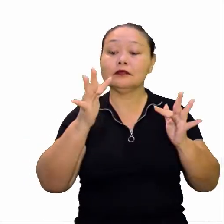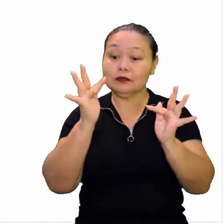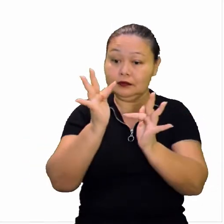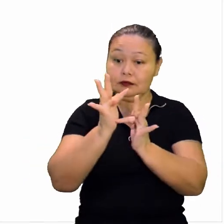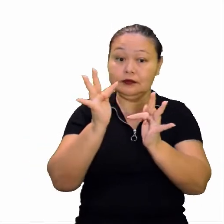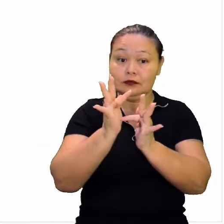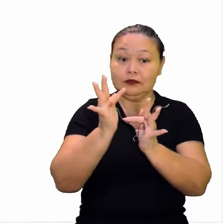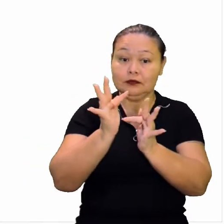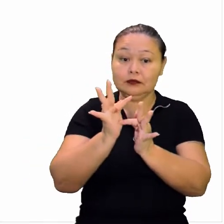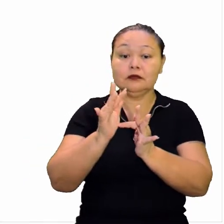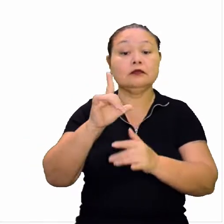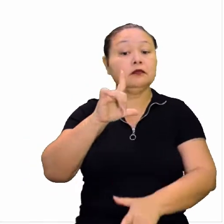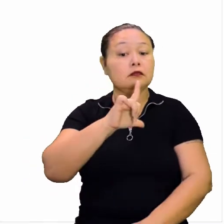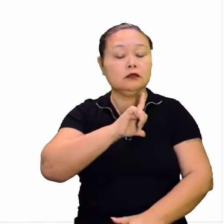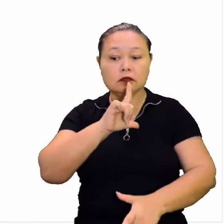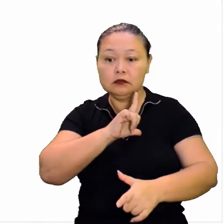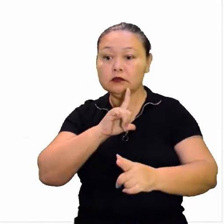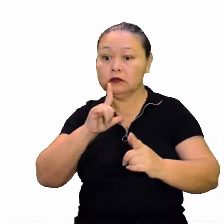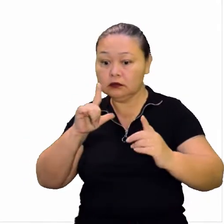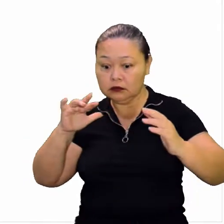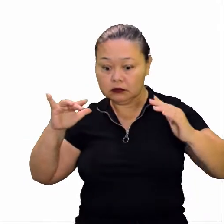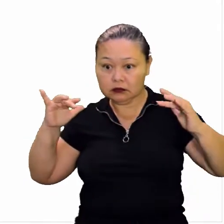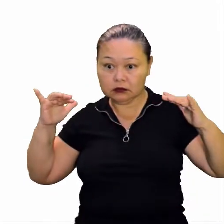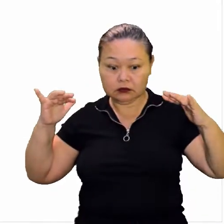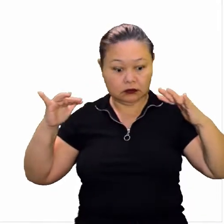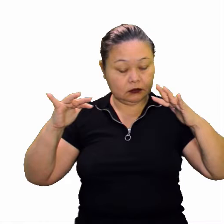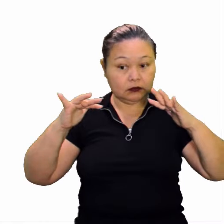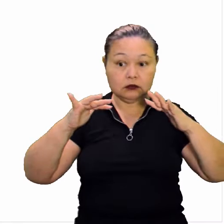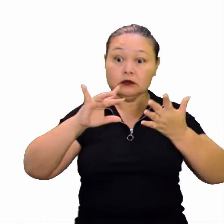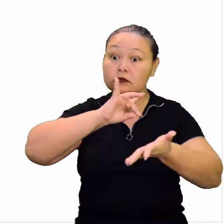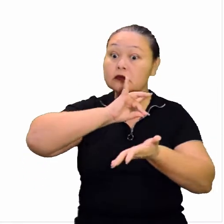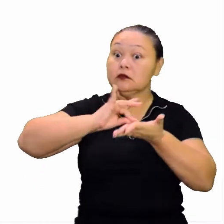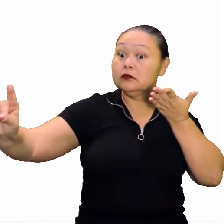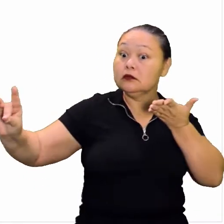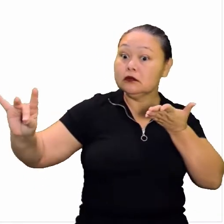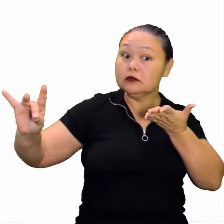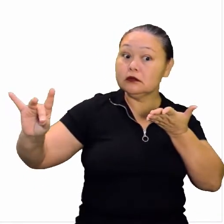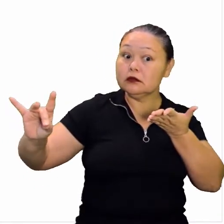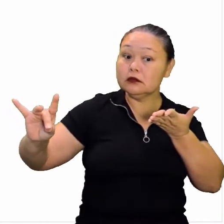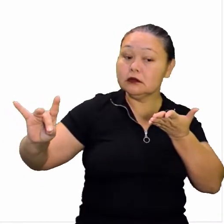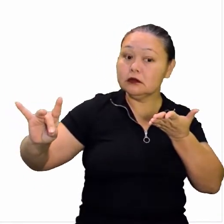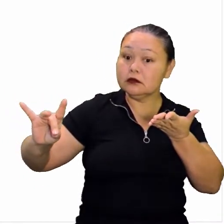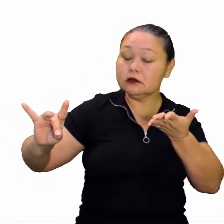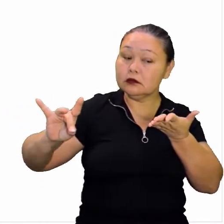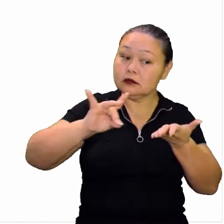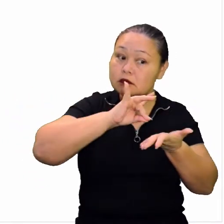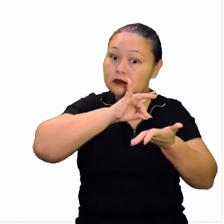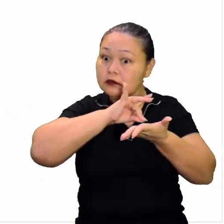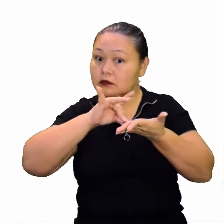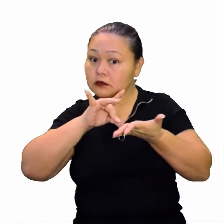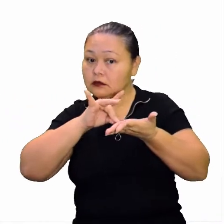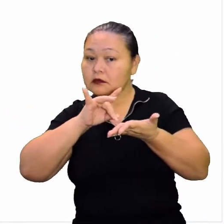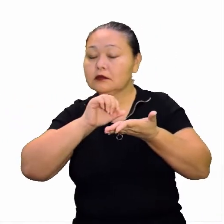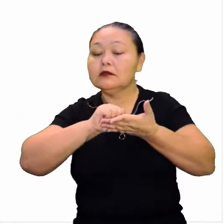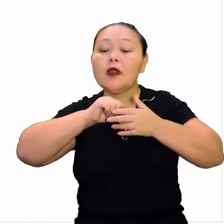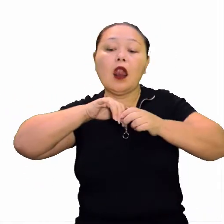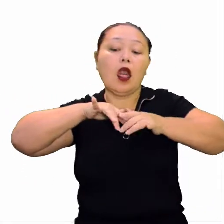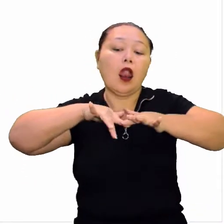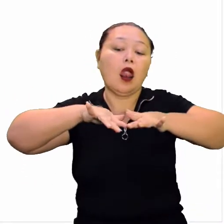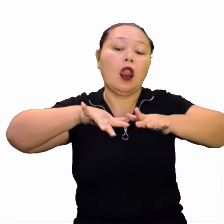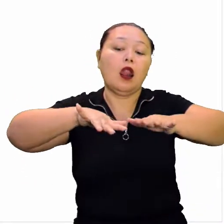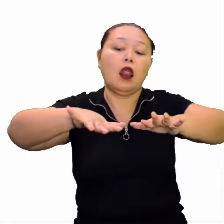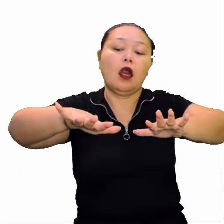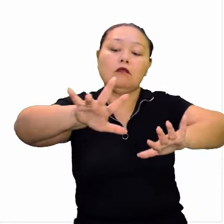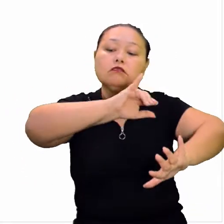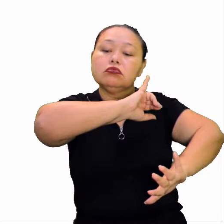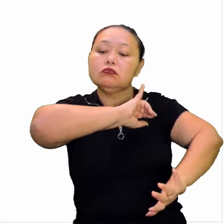tiveram que enfrentá-los como inimigos. Mas, pois é, devido à expansão do